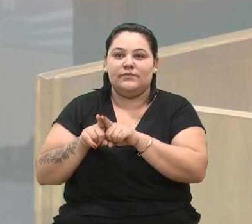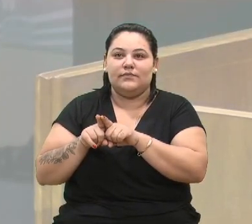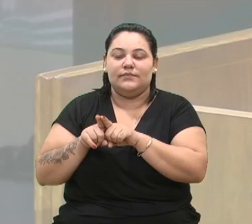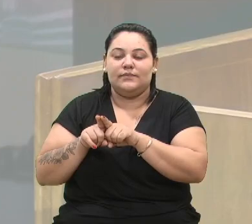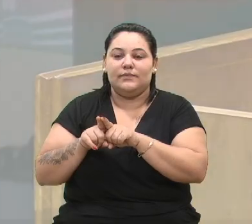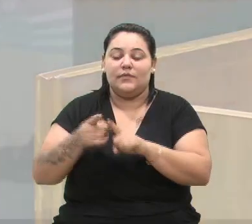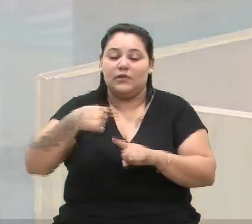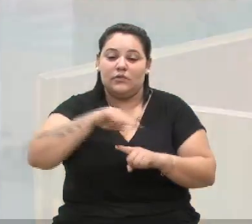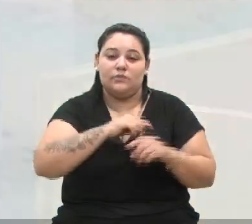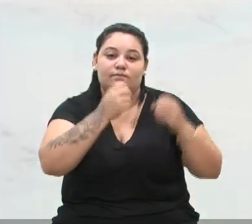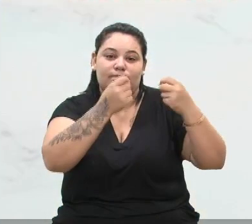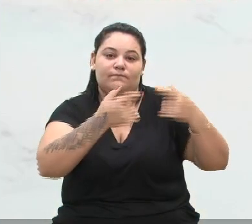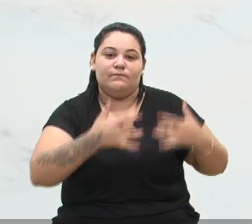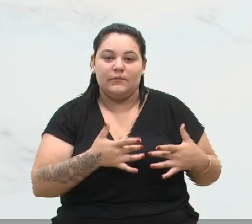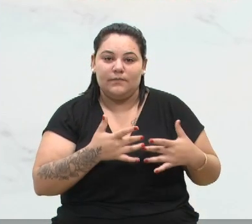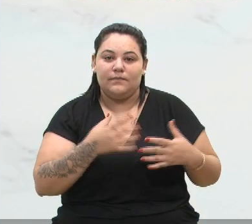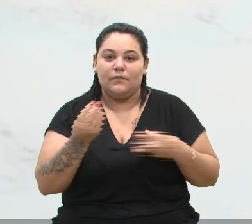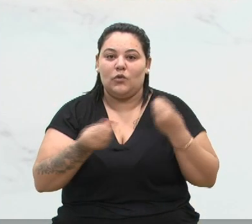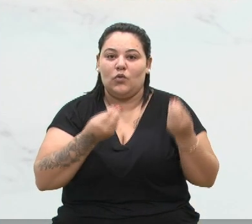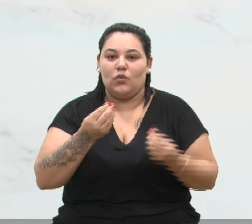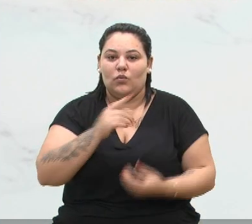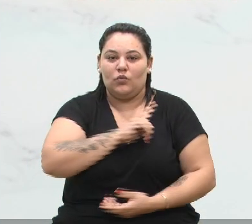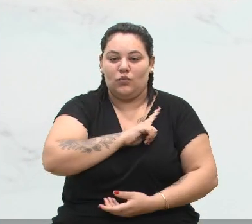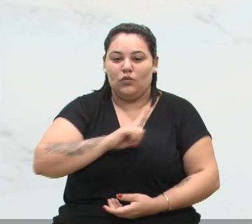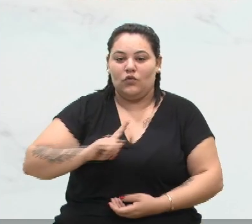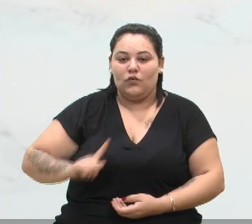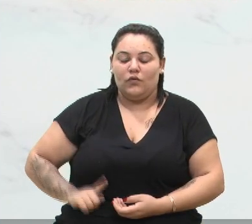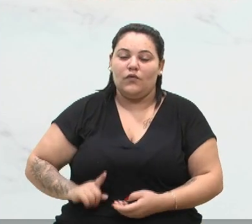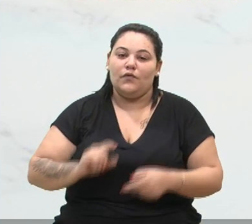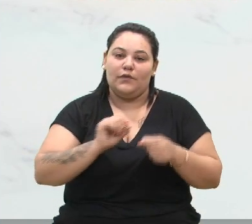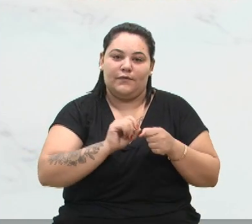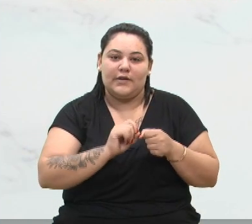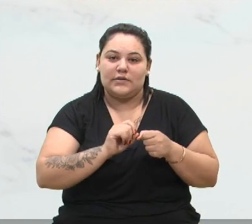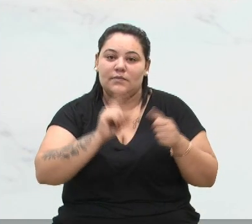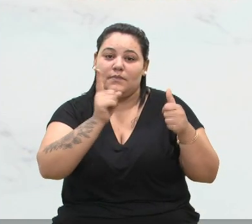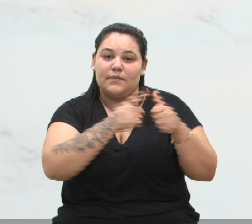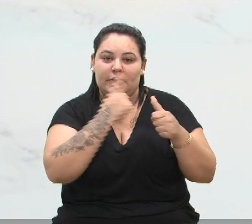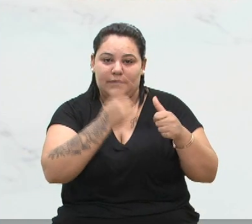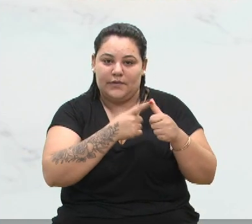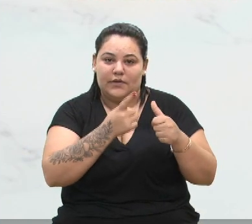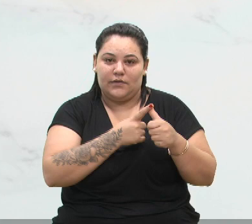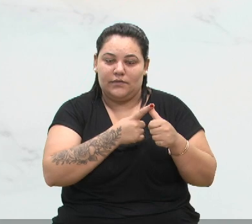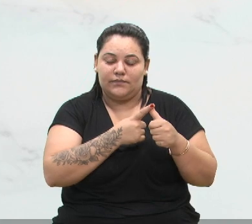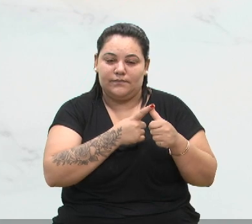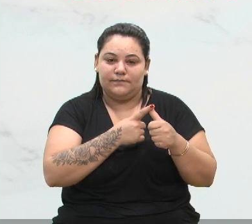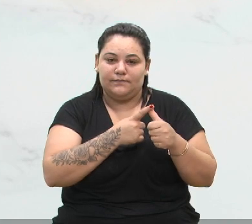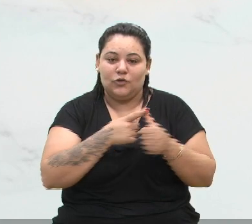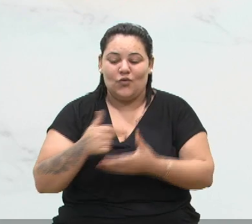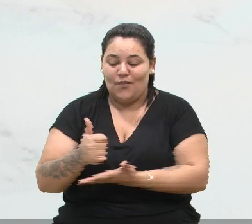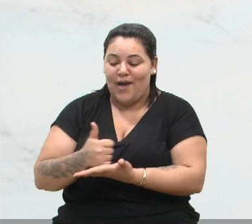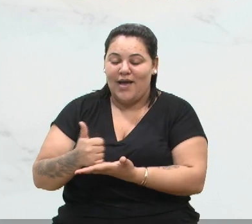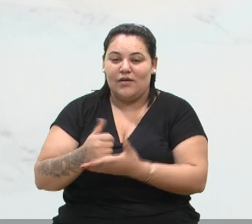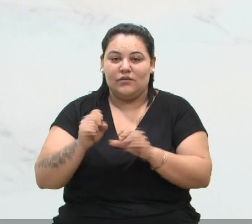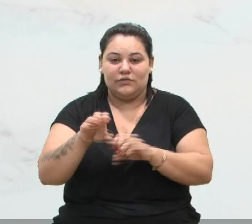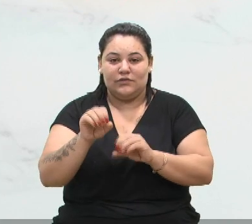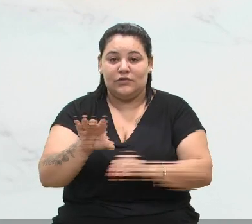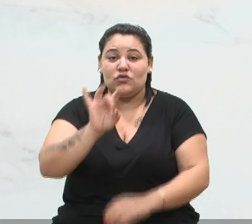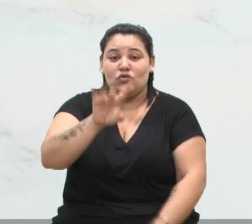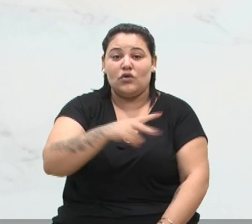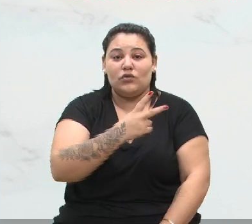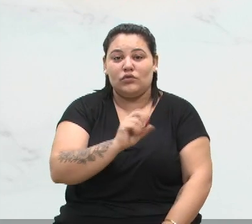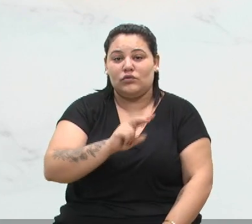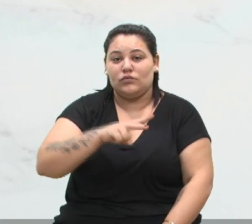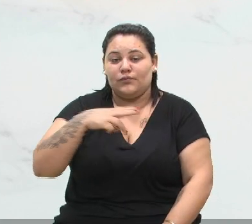ressaltar o quanto o governo tem feito, em primeiro lugar, na educação básica. Somente em